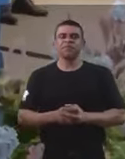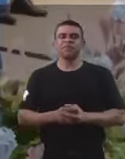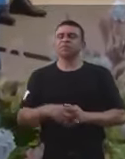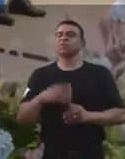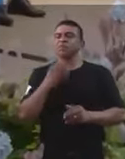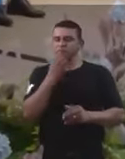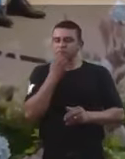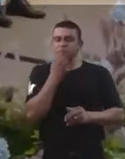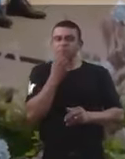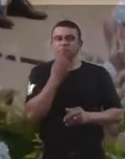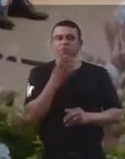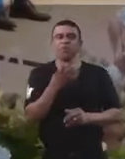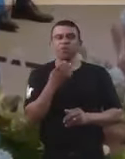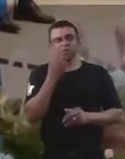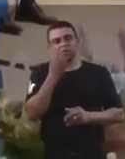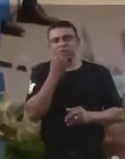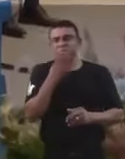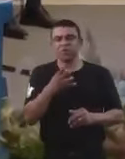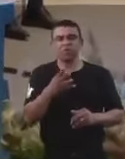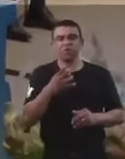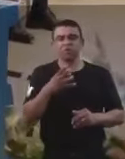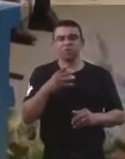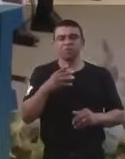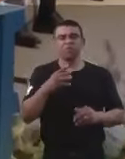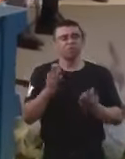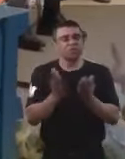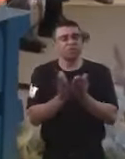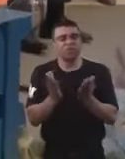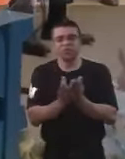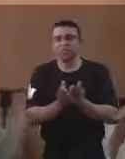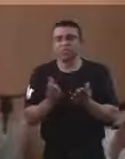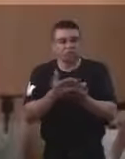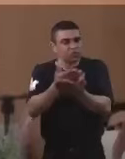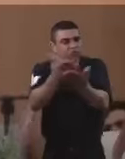irmãos vivam em união.